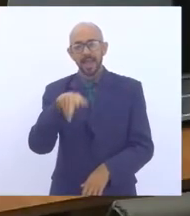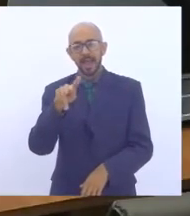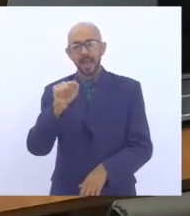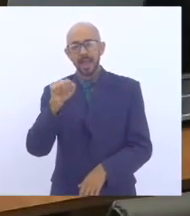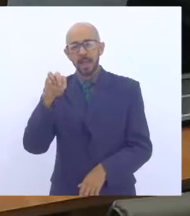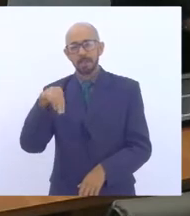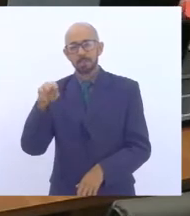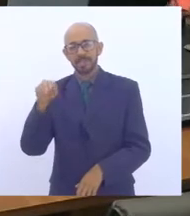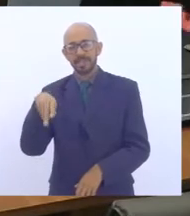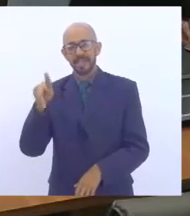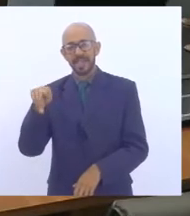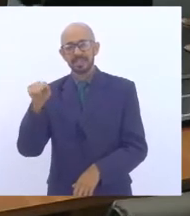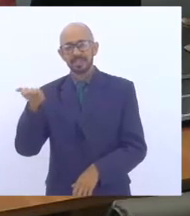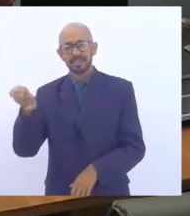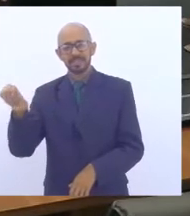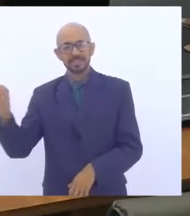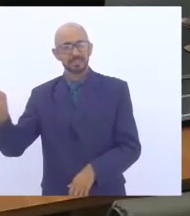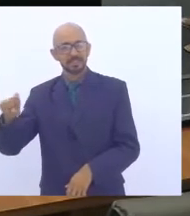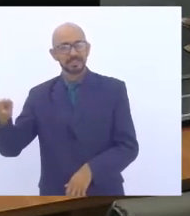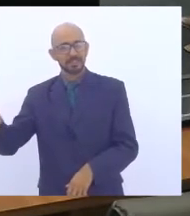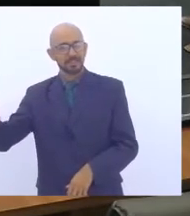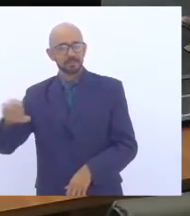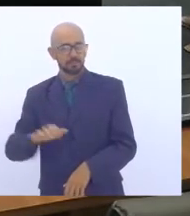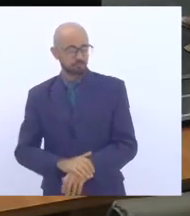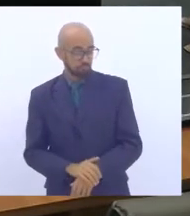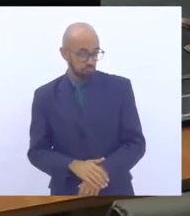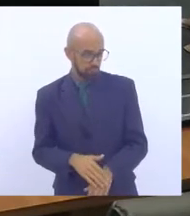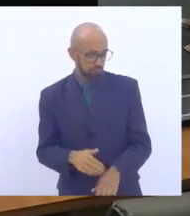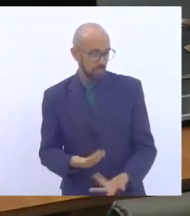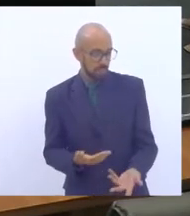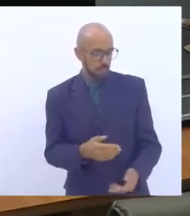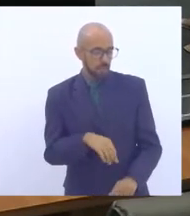e ela começou de transporte deputada enfermeira Rejane